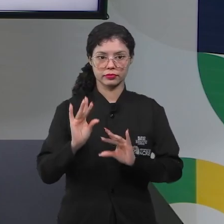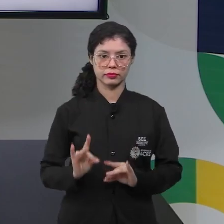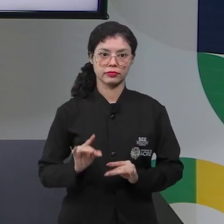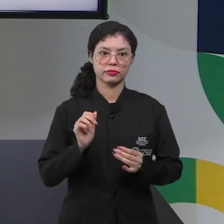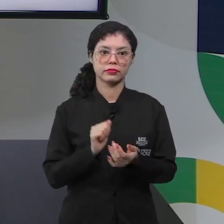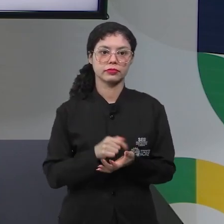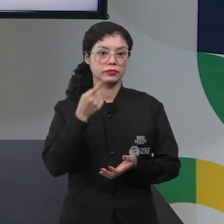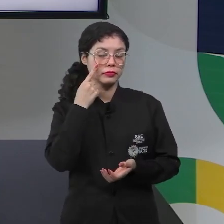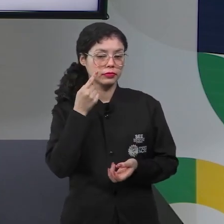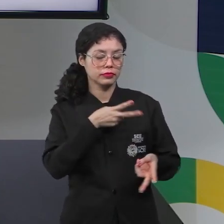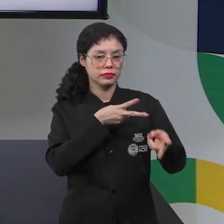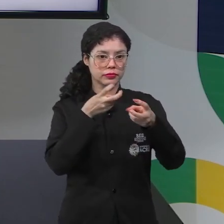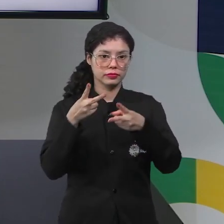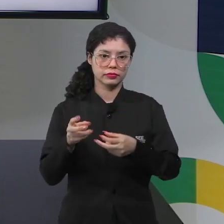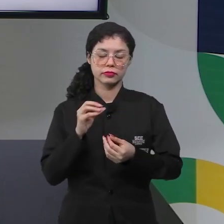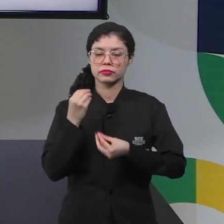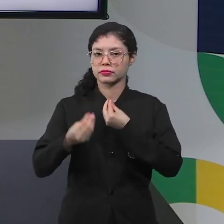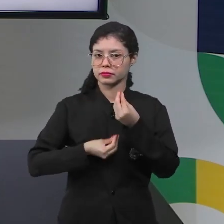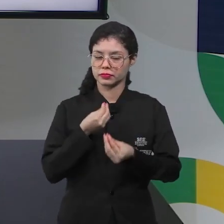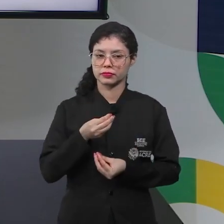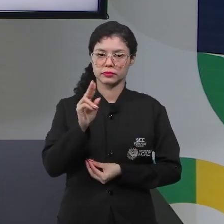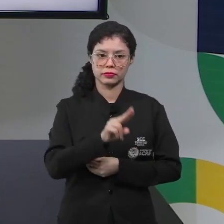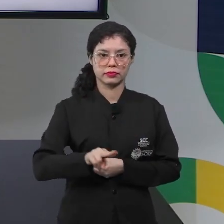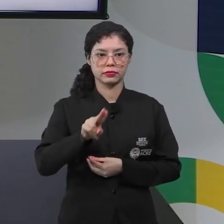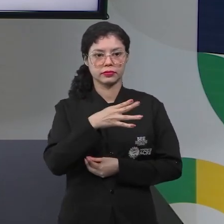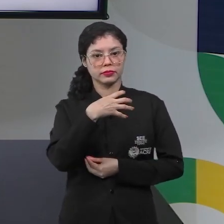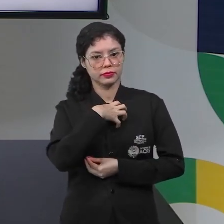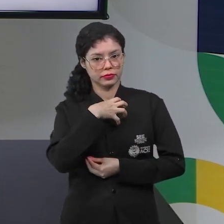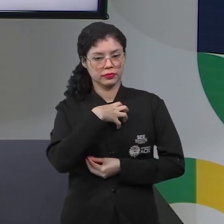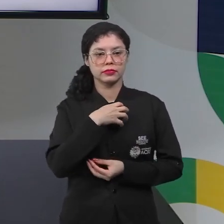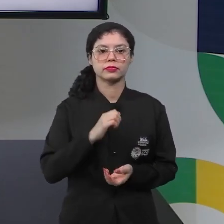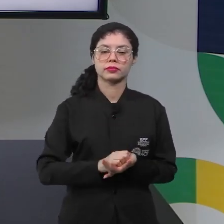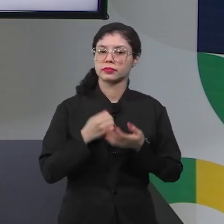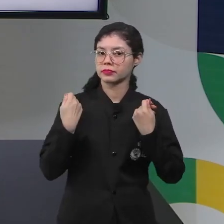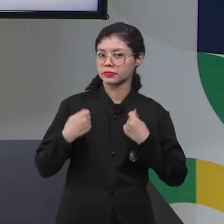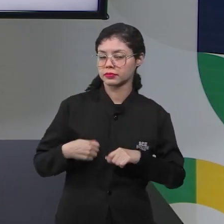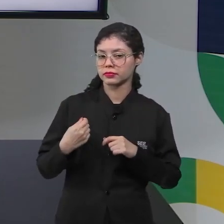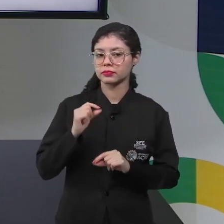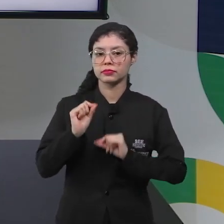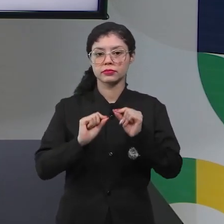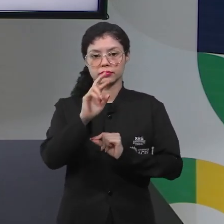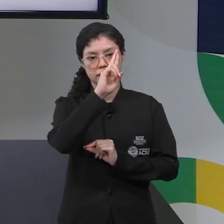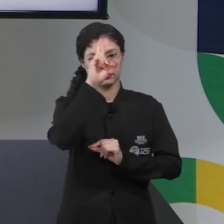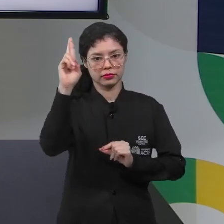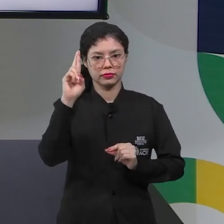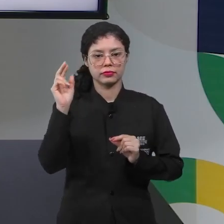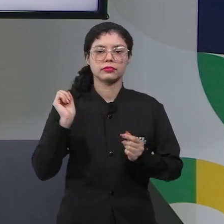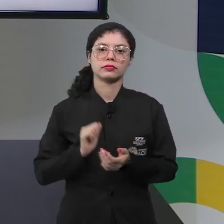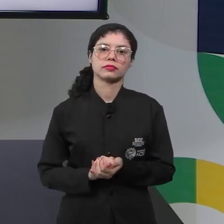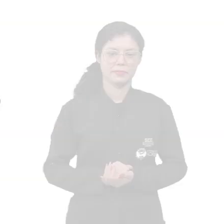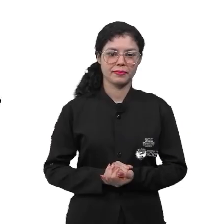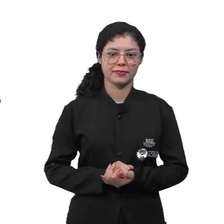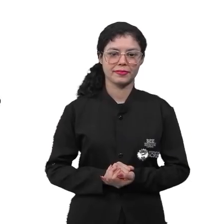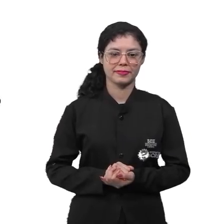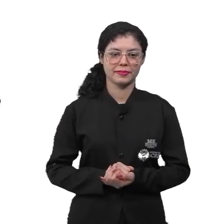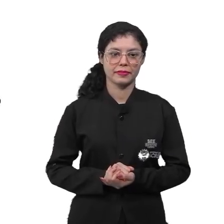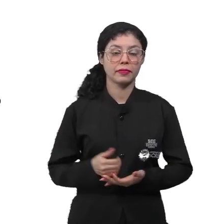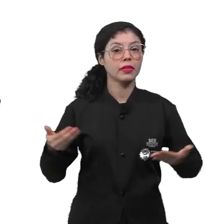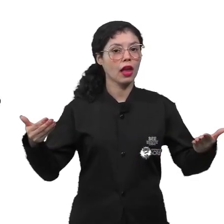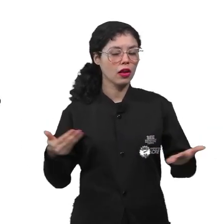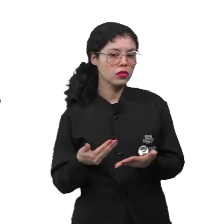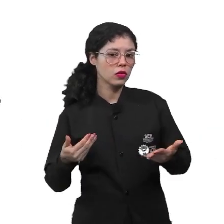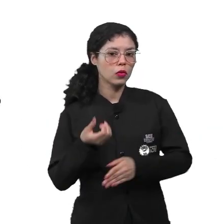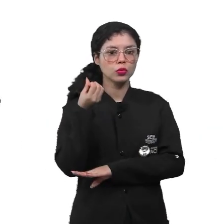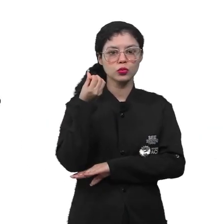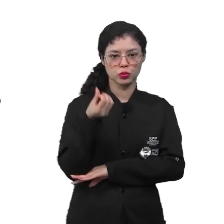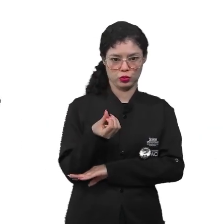detalhes, observem como utilizar em cada momento para que a sua história fique bem contada. Vamos para a